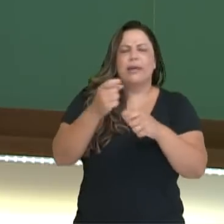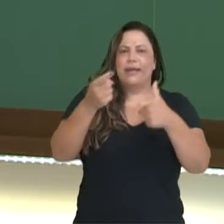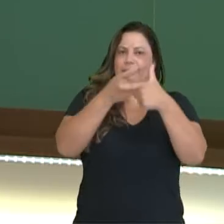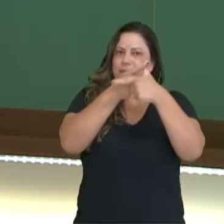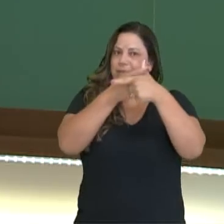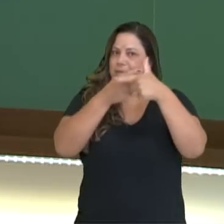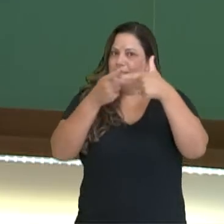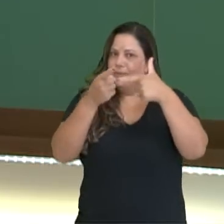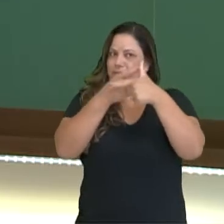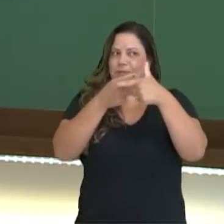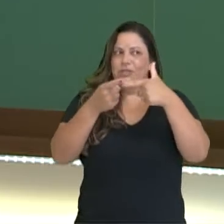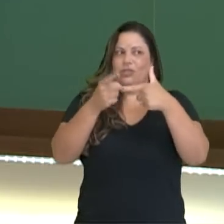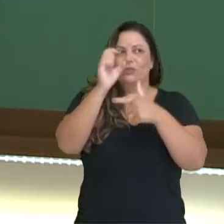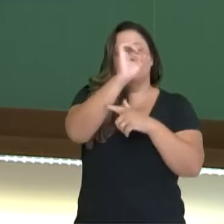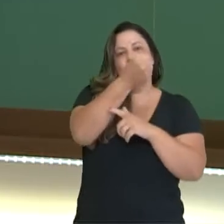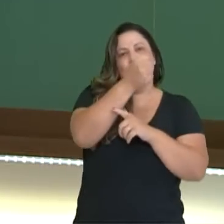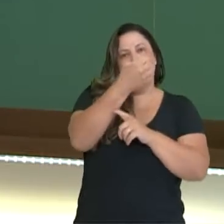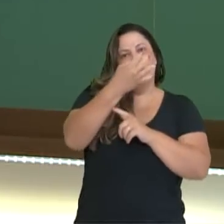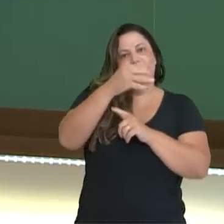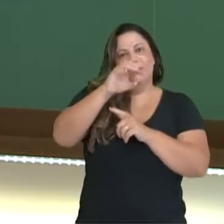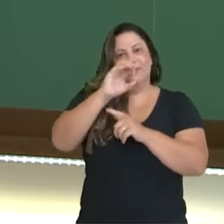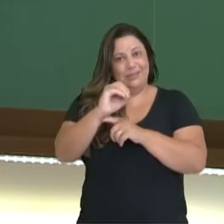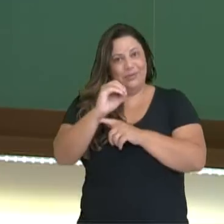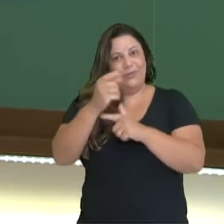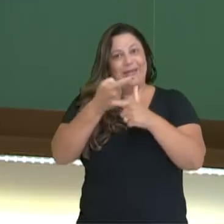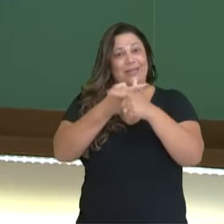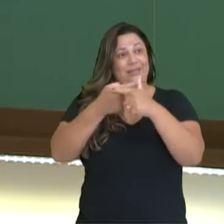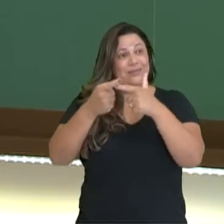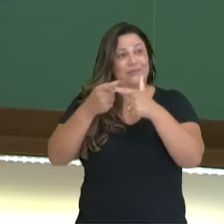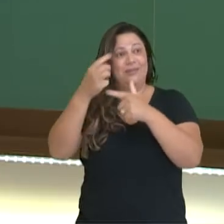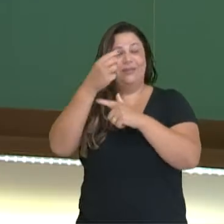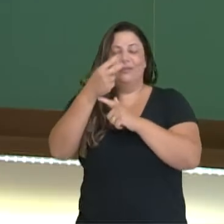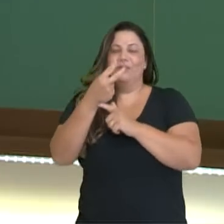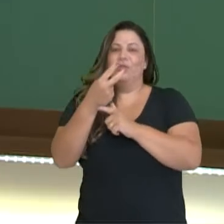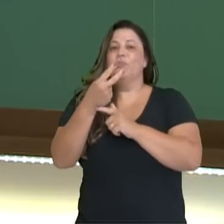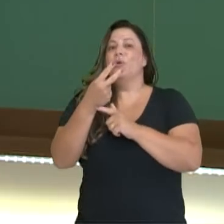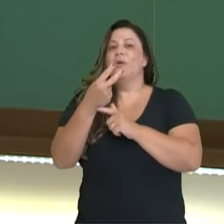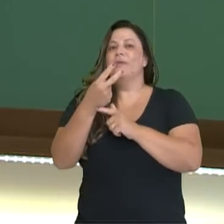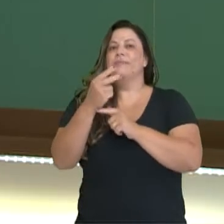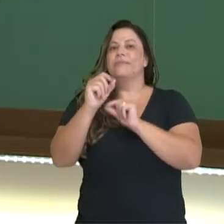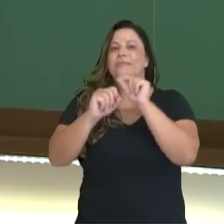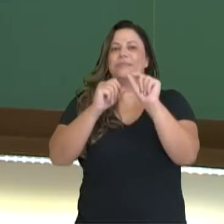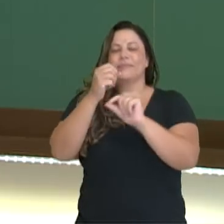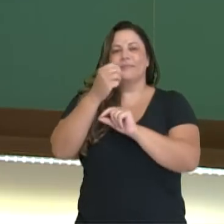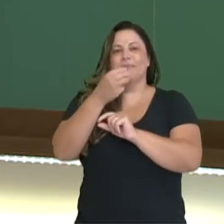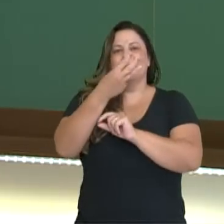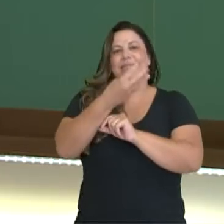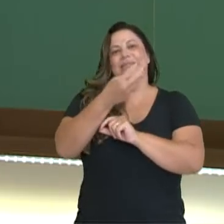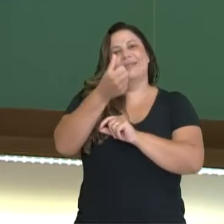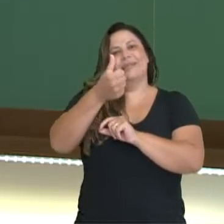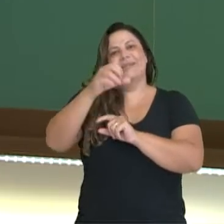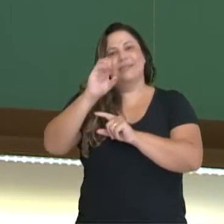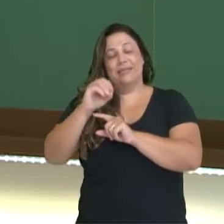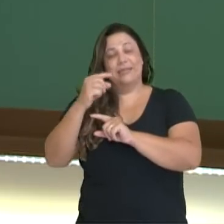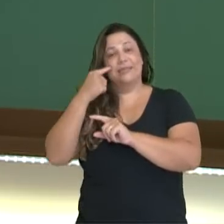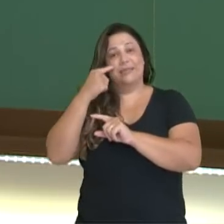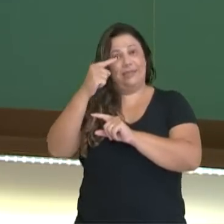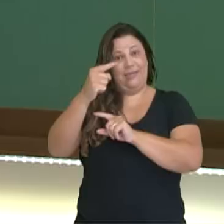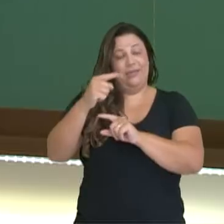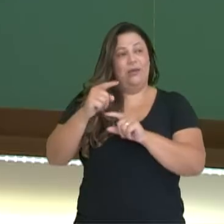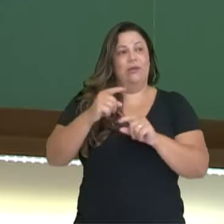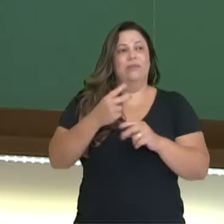ângulo de 840 por 360. Então, eu deixei aqui para vocês o que foi feito,